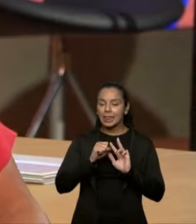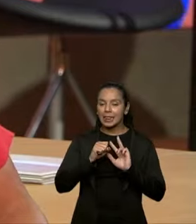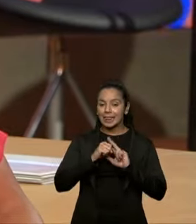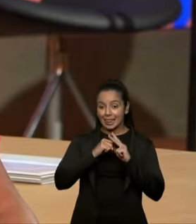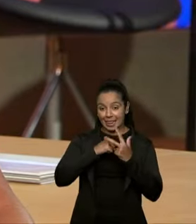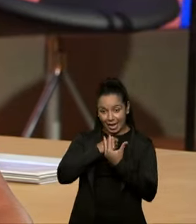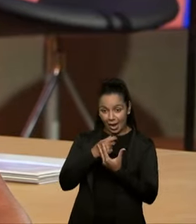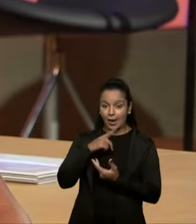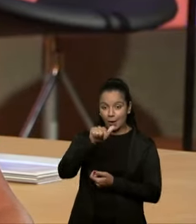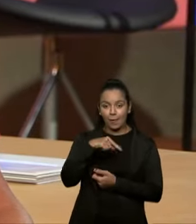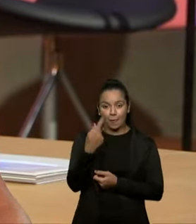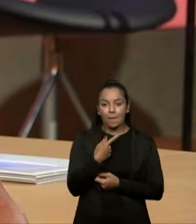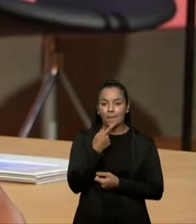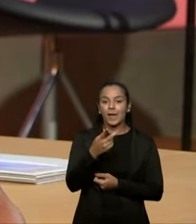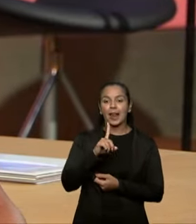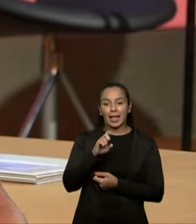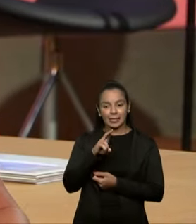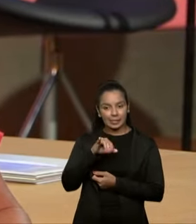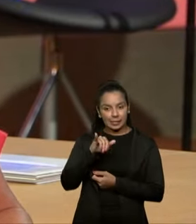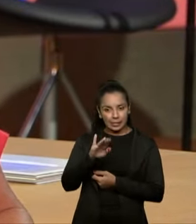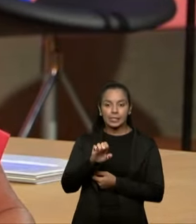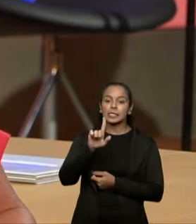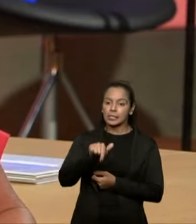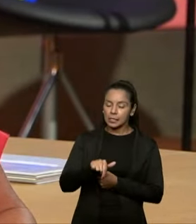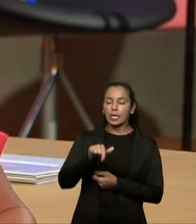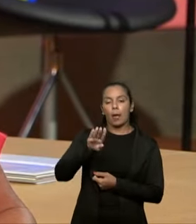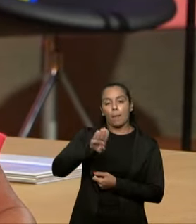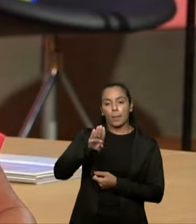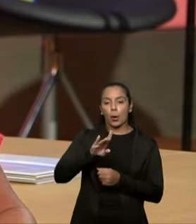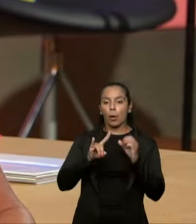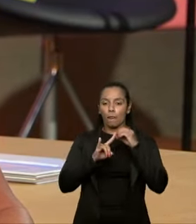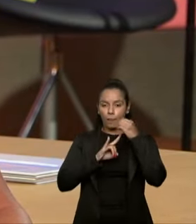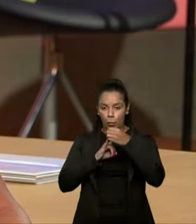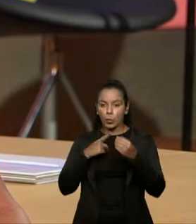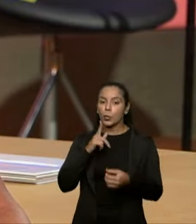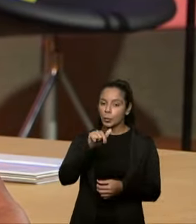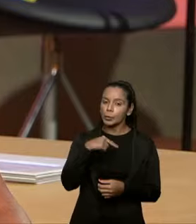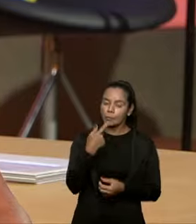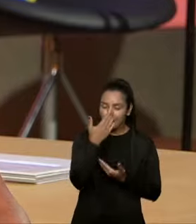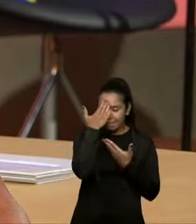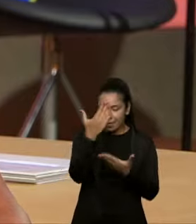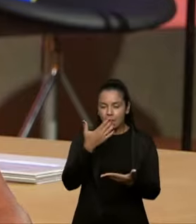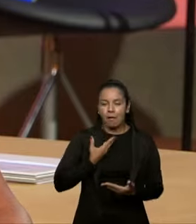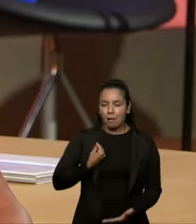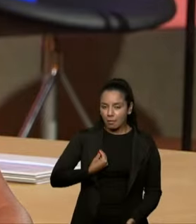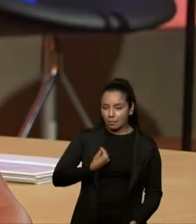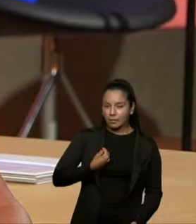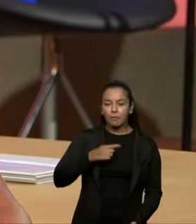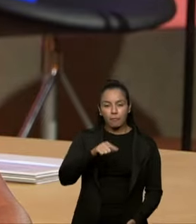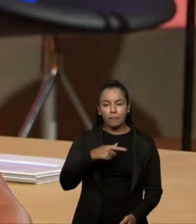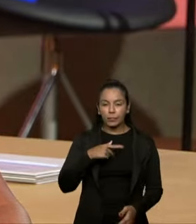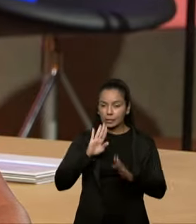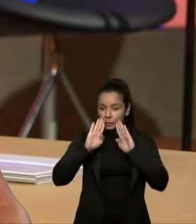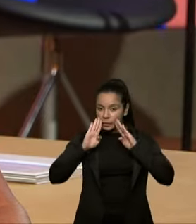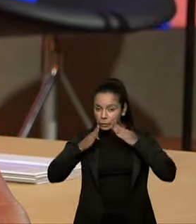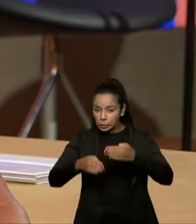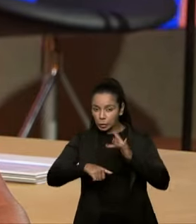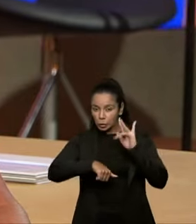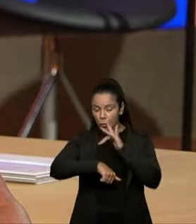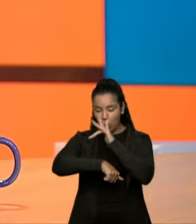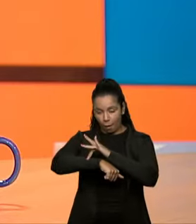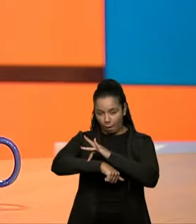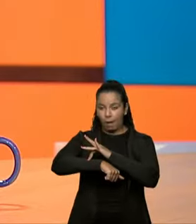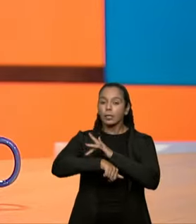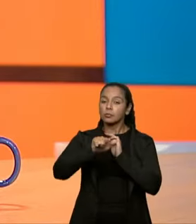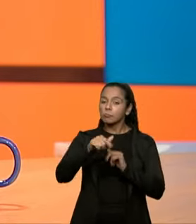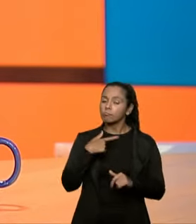com a nossa querida Denise Vale, que é bióloga da Fiocruz. Obrigada, Denise, por ter vindo. E você é especialista no mosquito da Aedes. Você trouxe até a galera